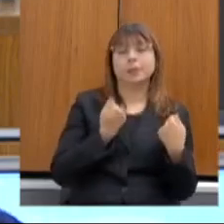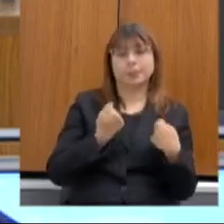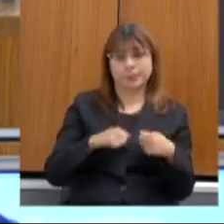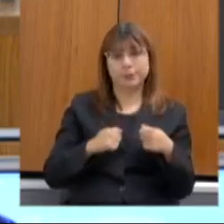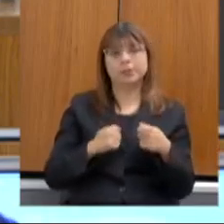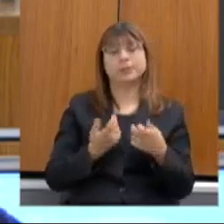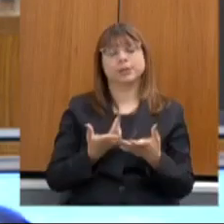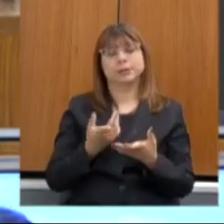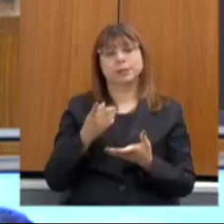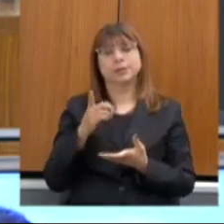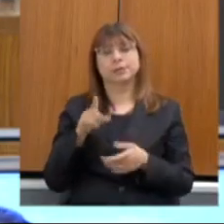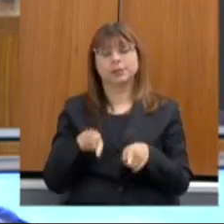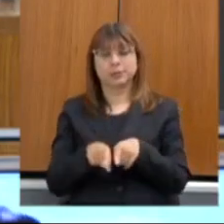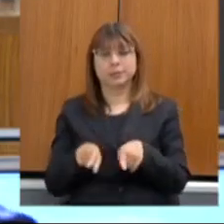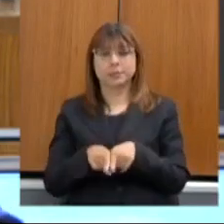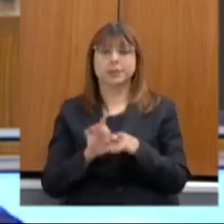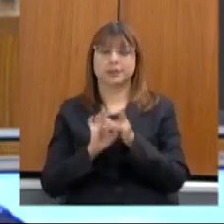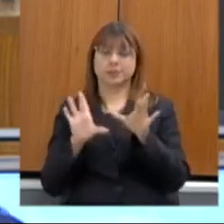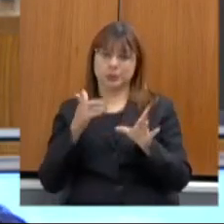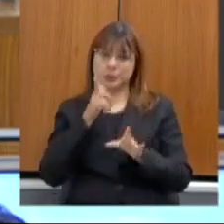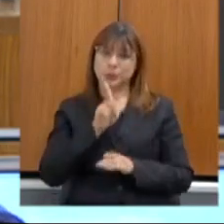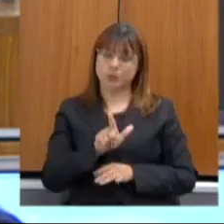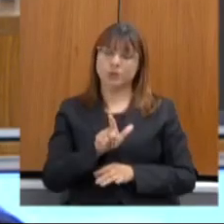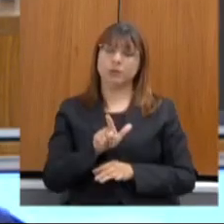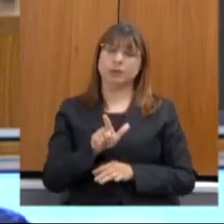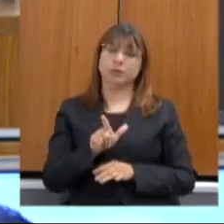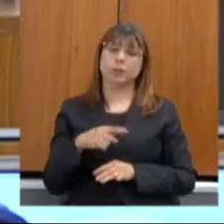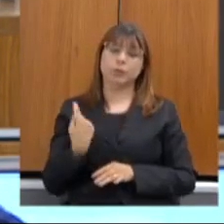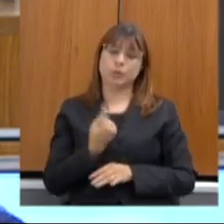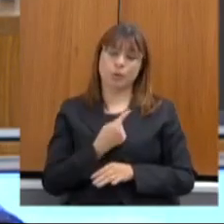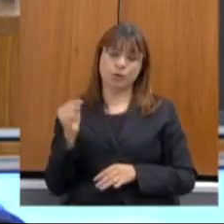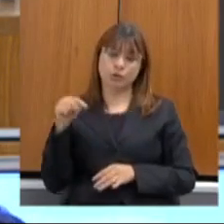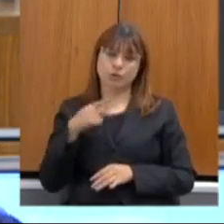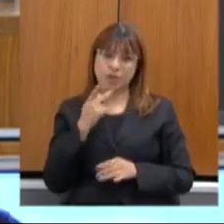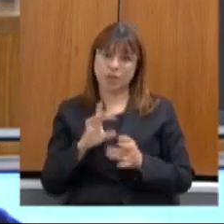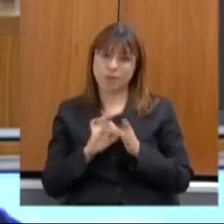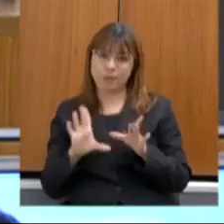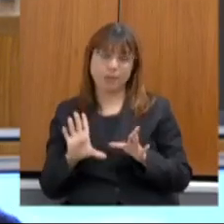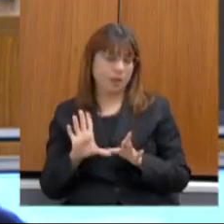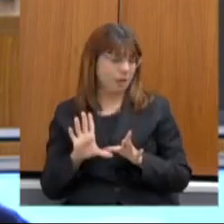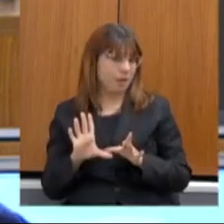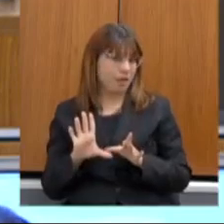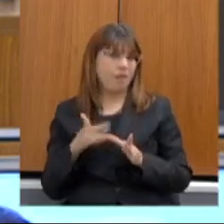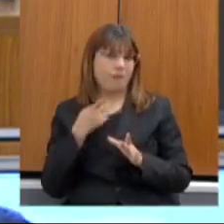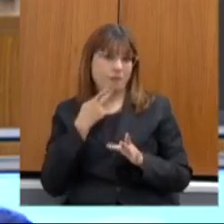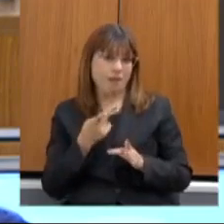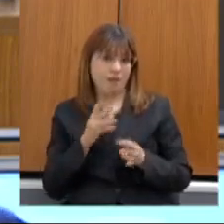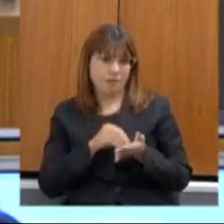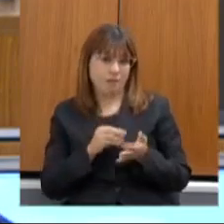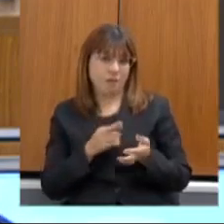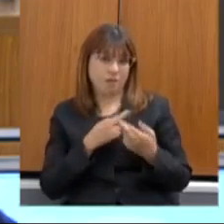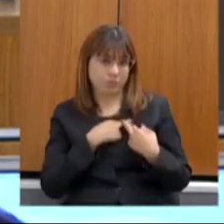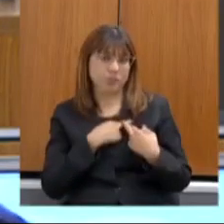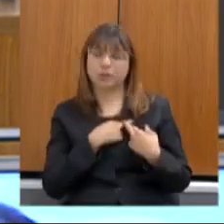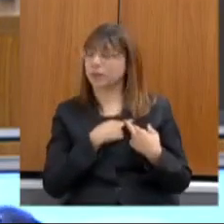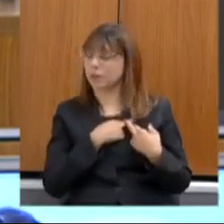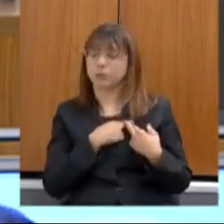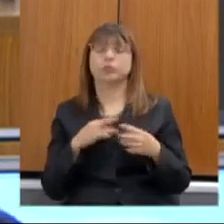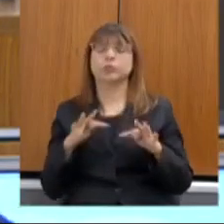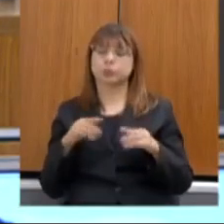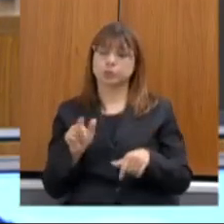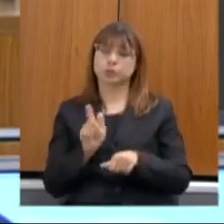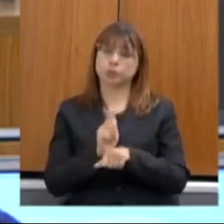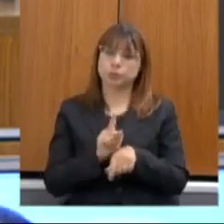Minas fala de liberdade Econômica nós não estamos aqui Abrindo mão das responsabilidades que os gestores